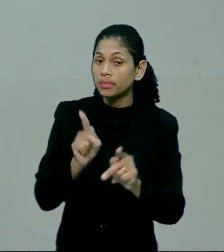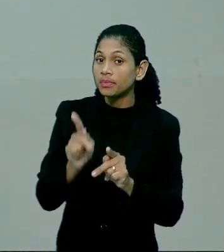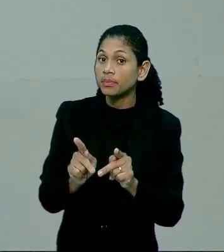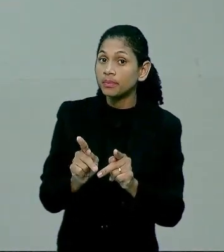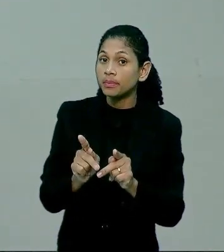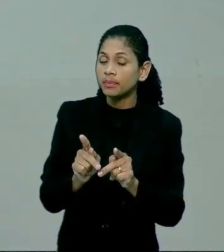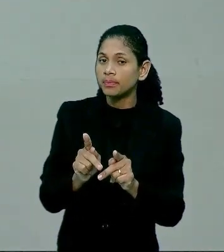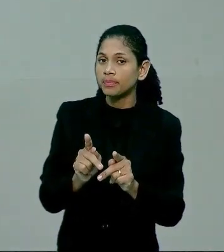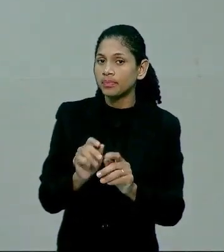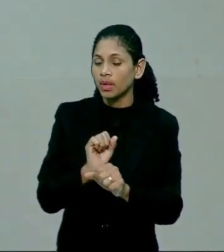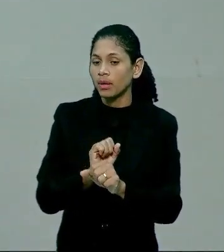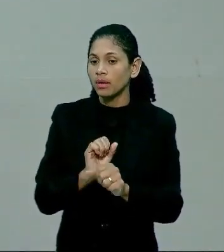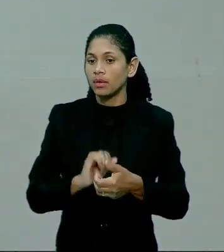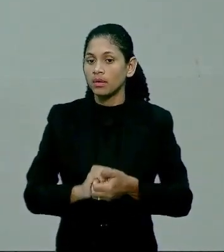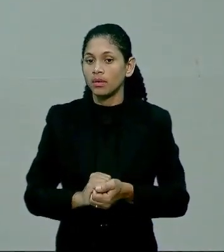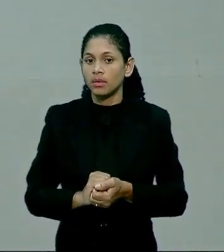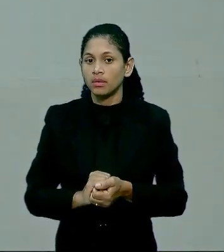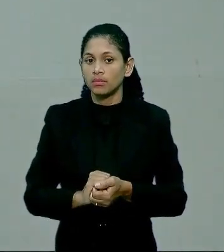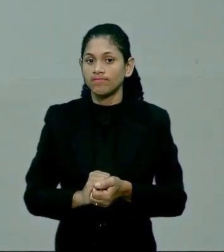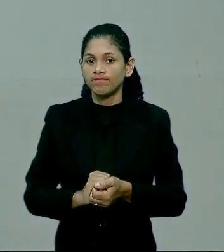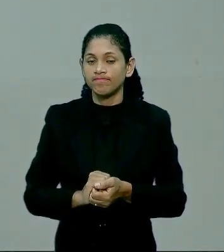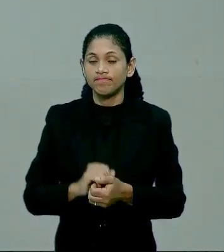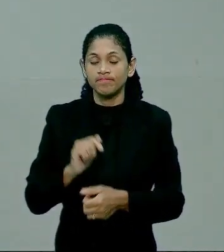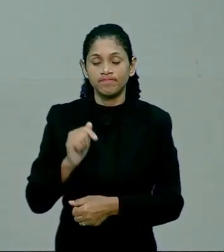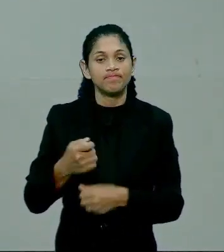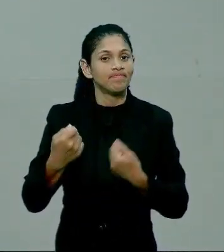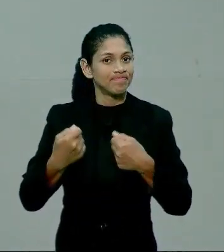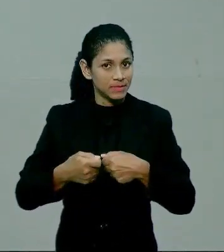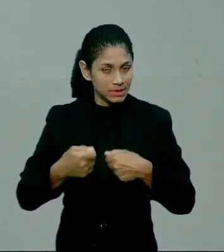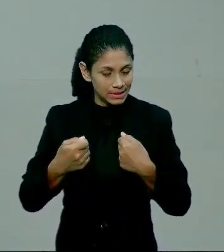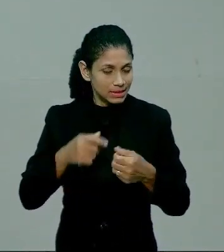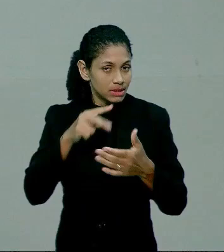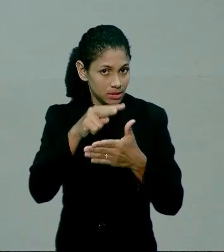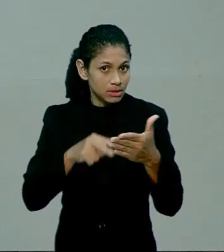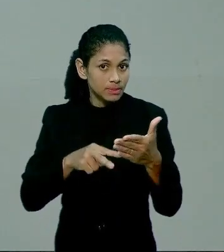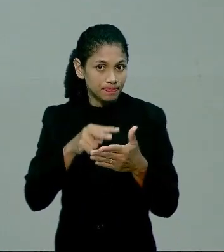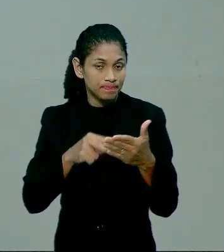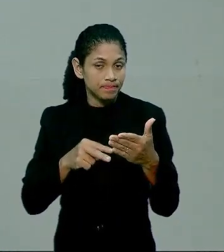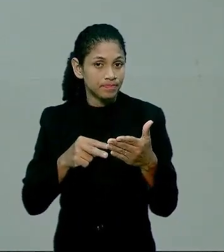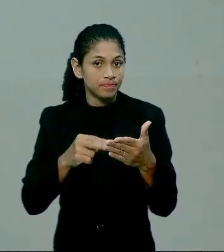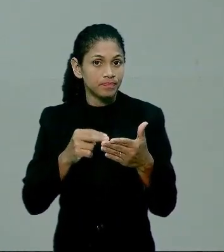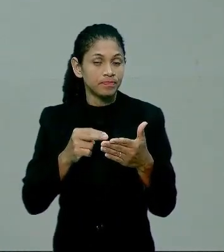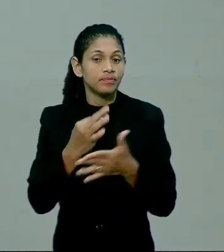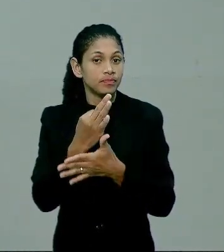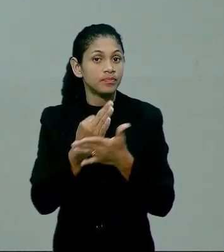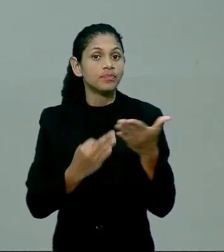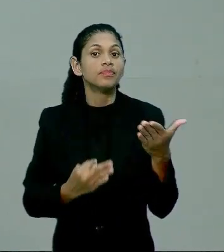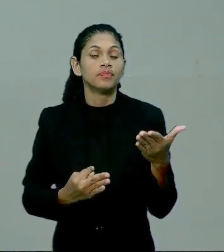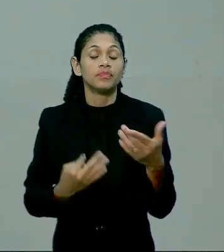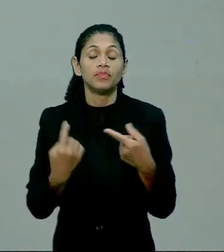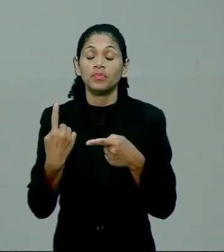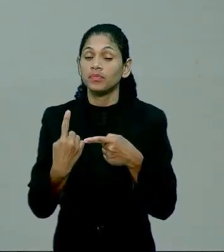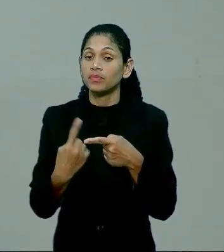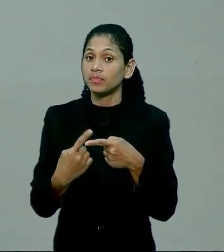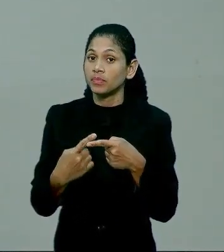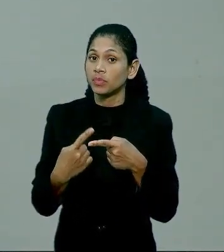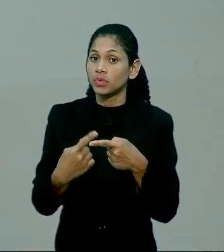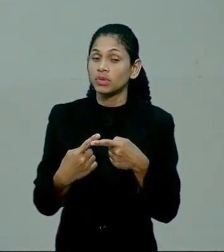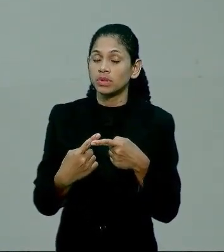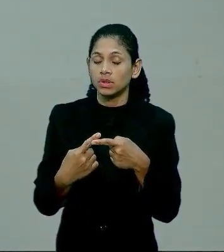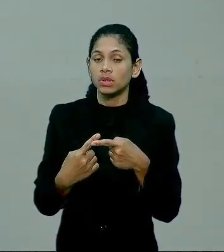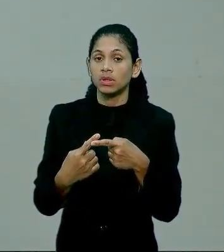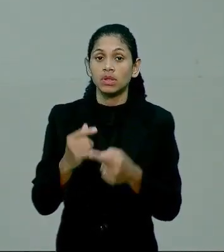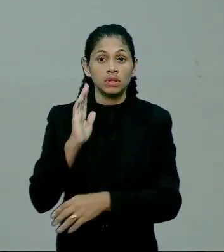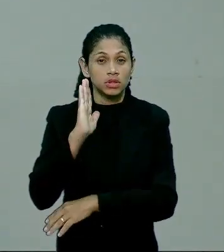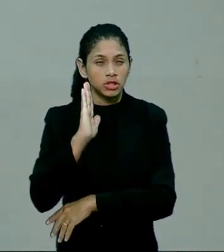aqui a gente teoricamente tem que utilizar o texto base para poder compreender um pouco mais a temática. Porém, a gente